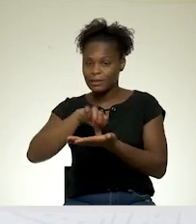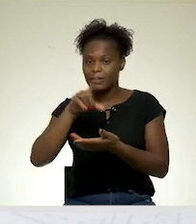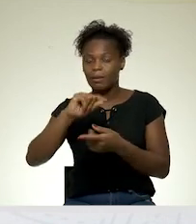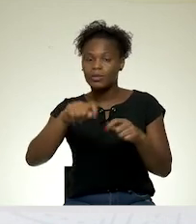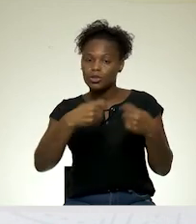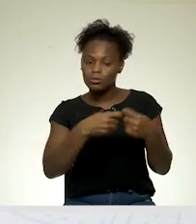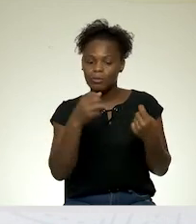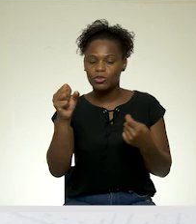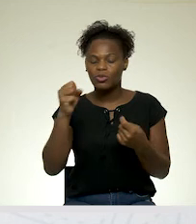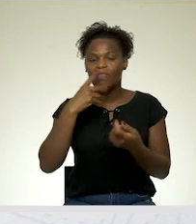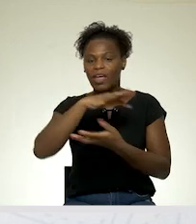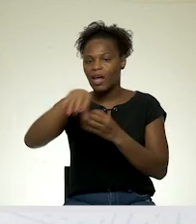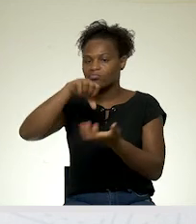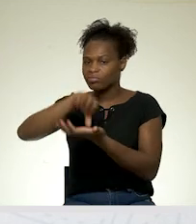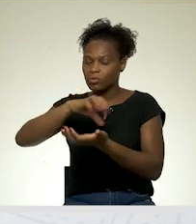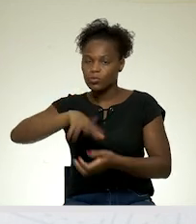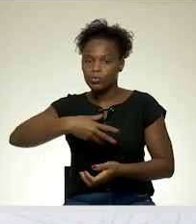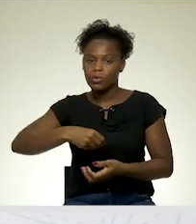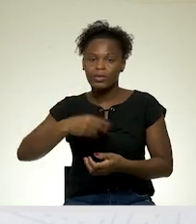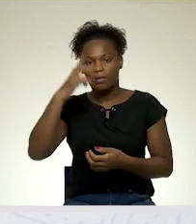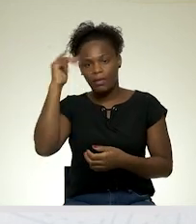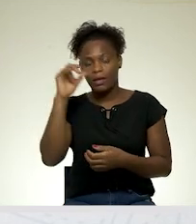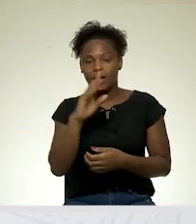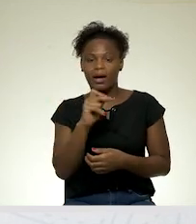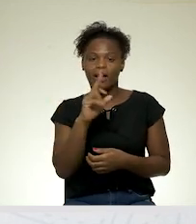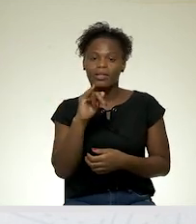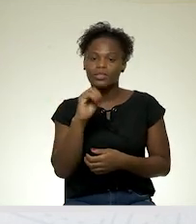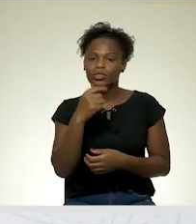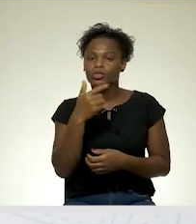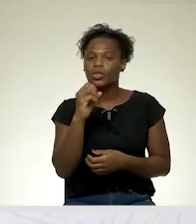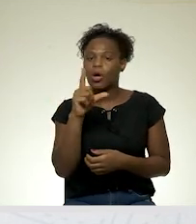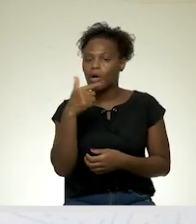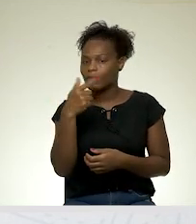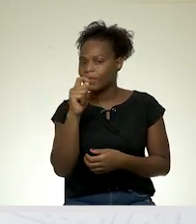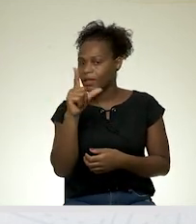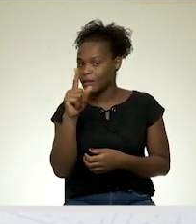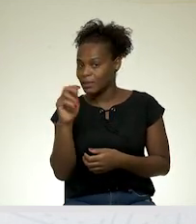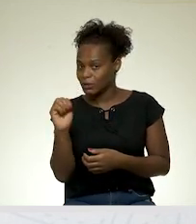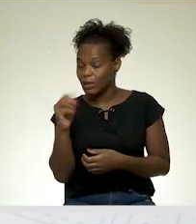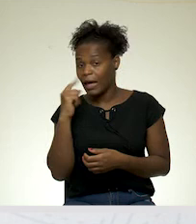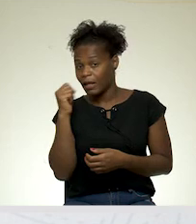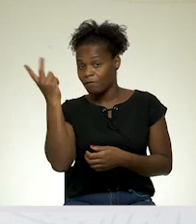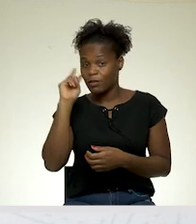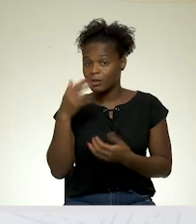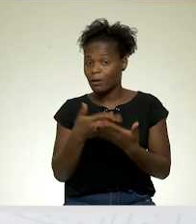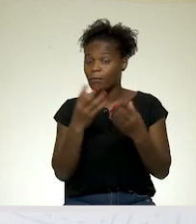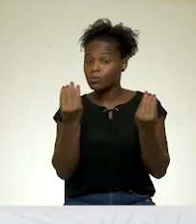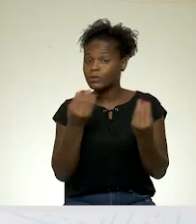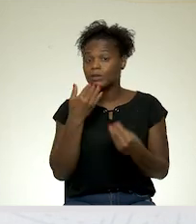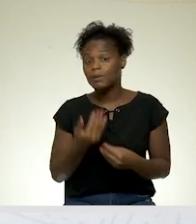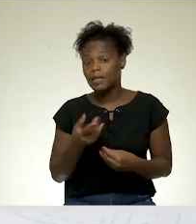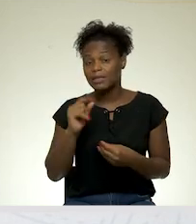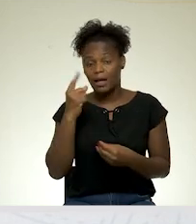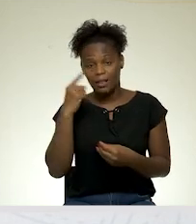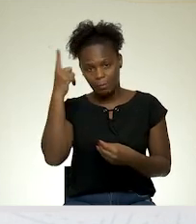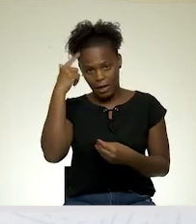destruição do geocentrismo da cosmologia aristotélica. Também eles valorizaram muito a experiência e